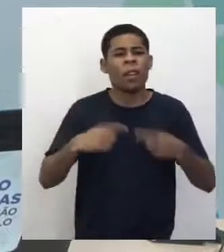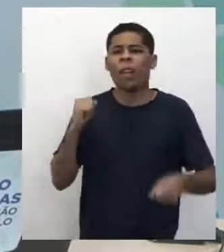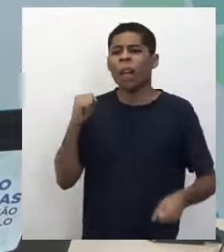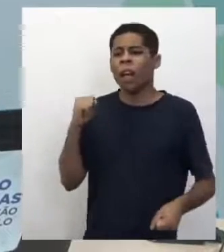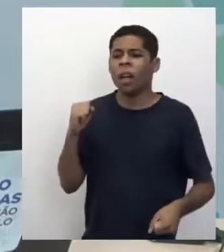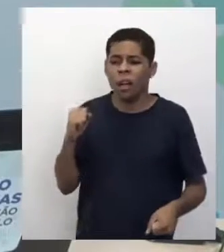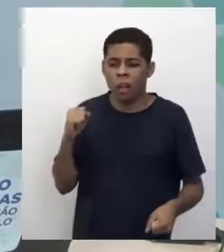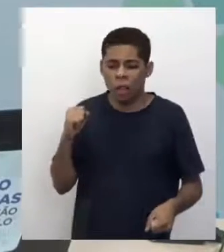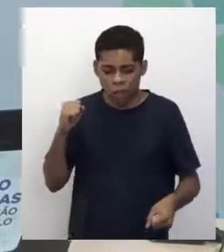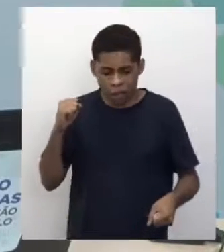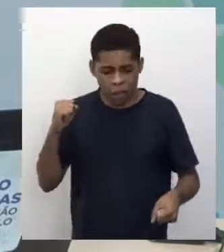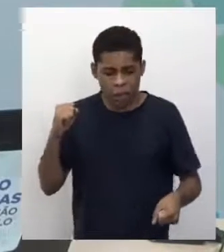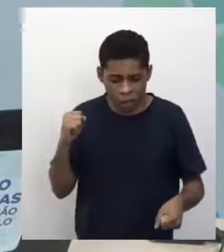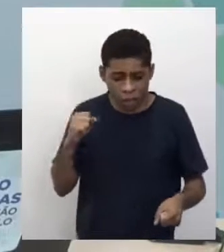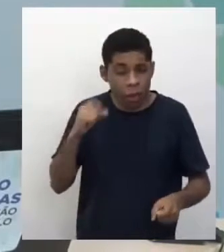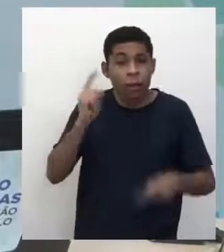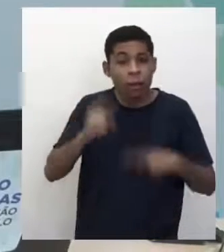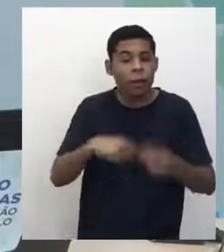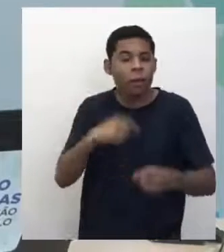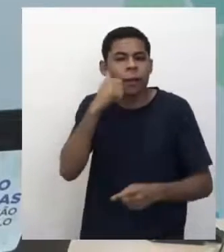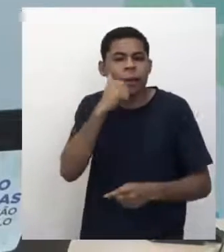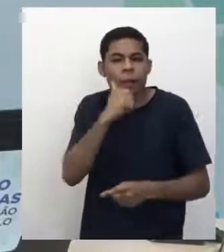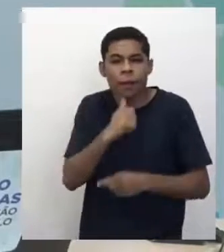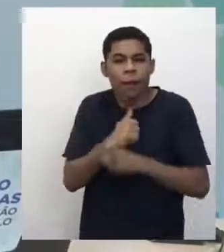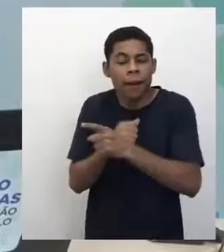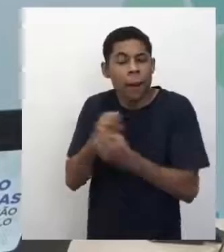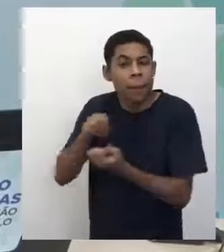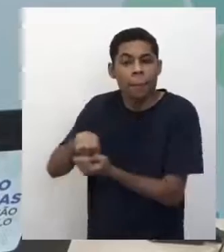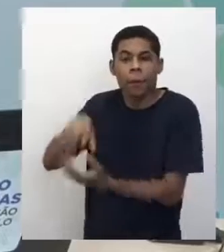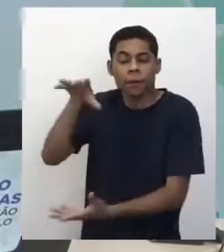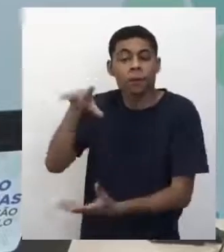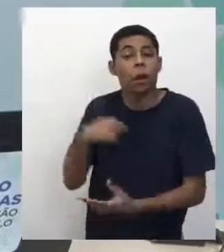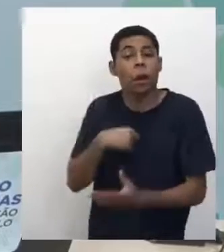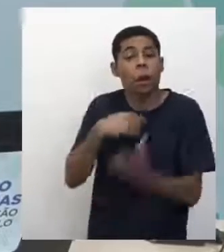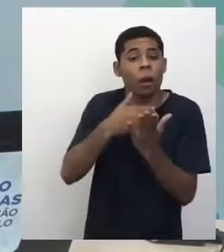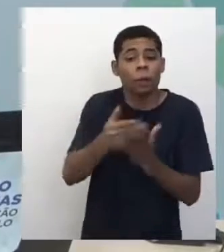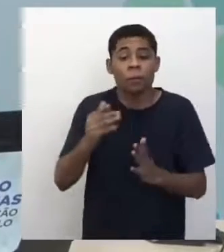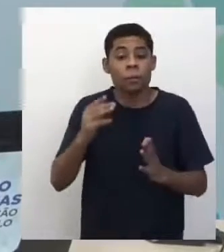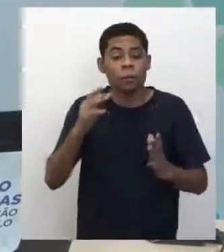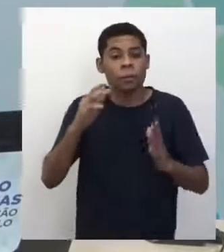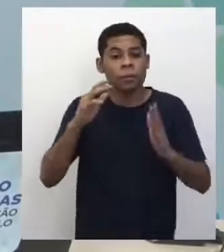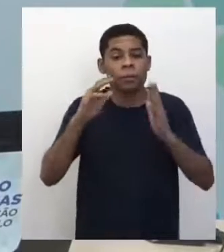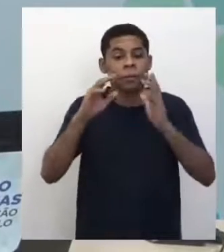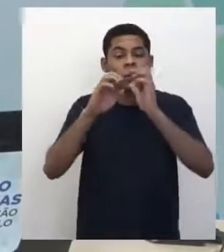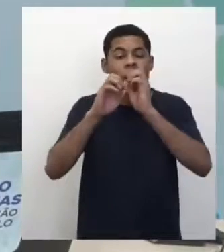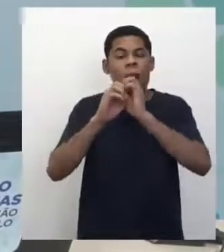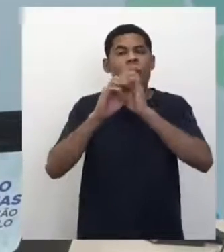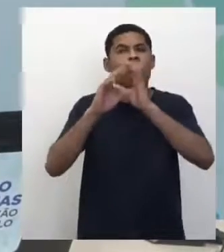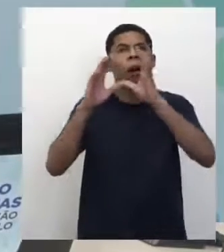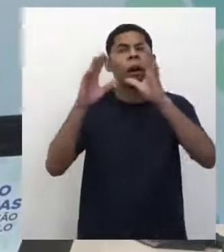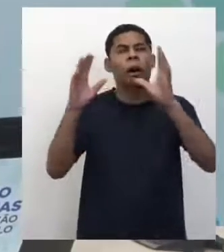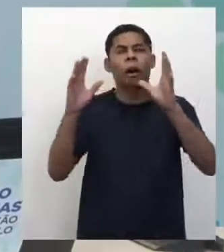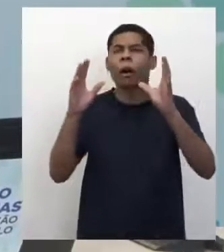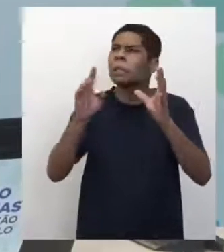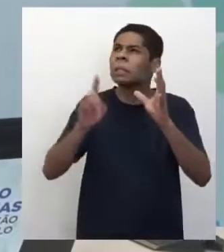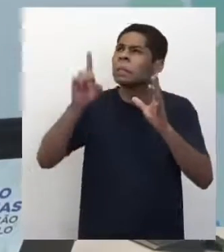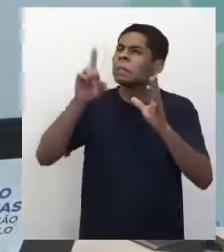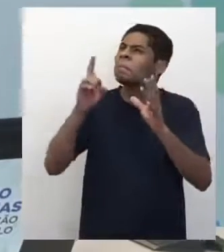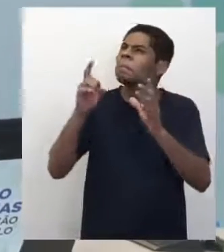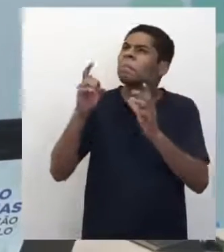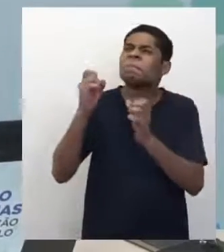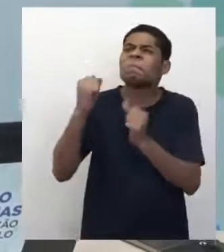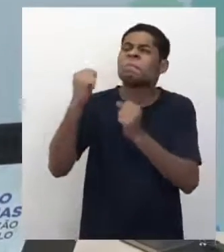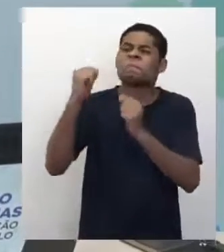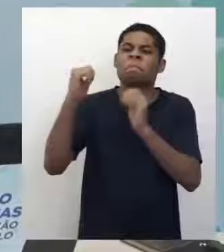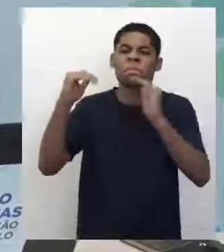bela moça apareceu. E comecei a imaginar quão grande é Deus. Isso me lembra a música